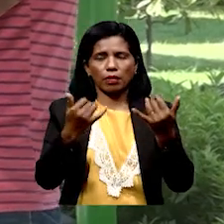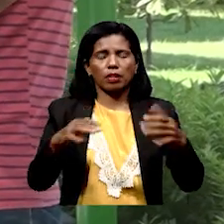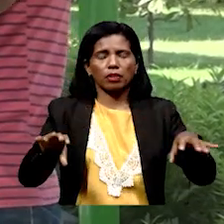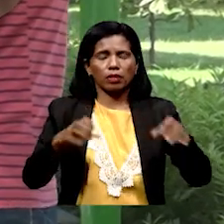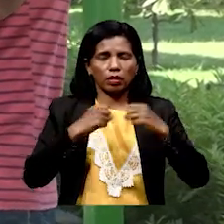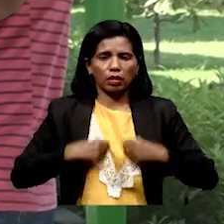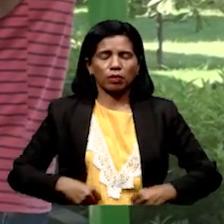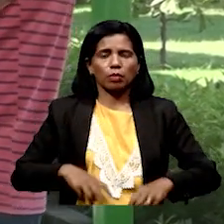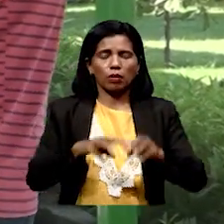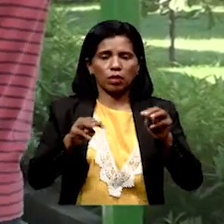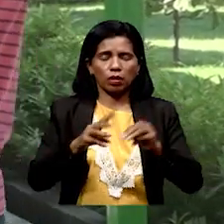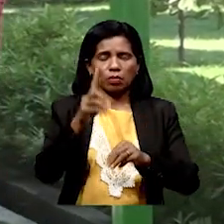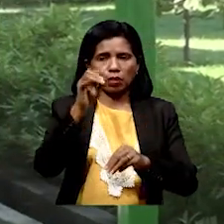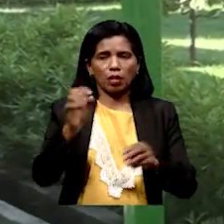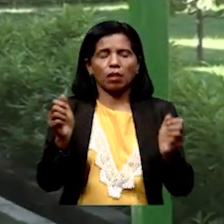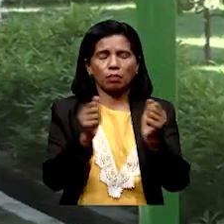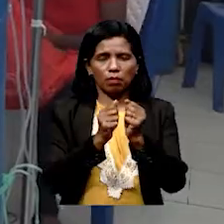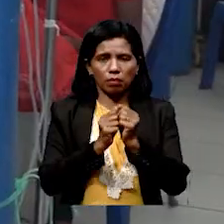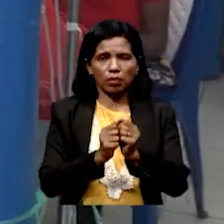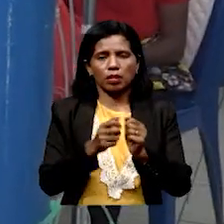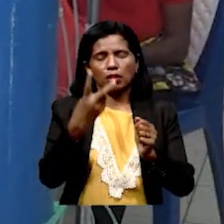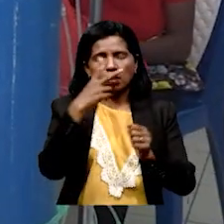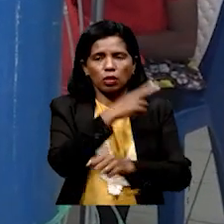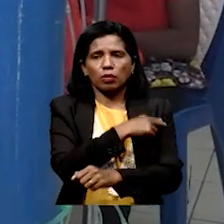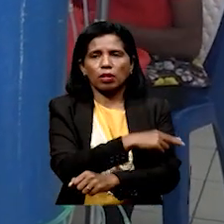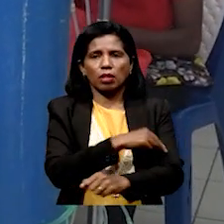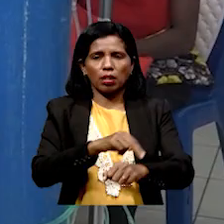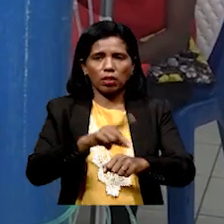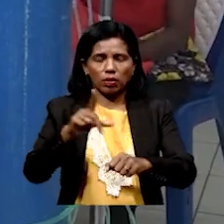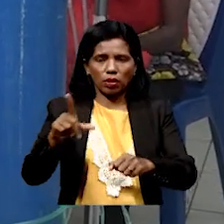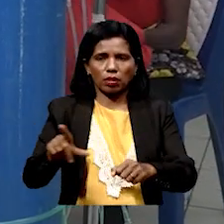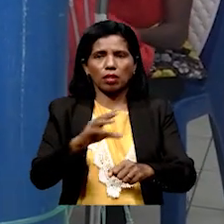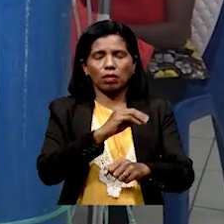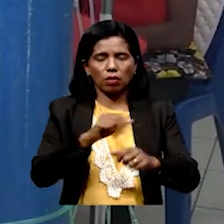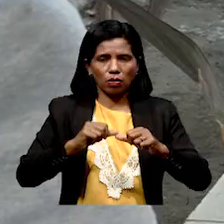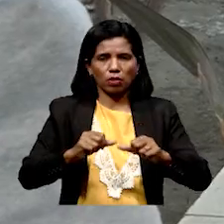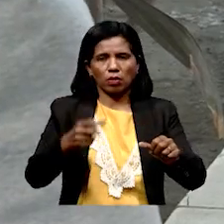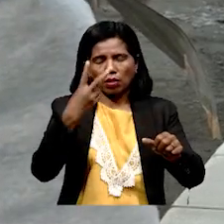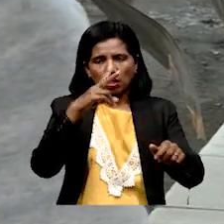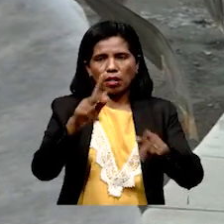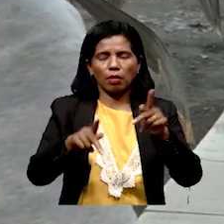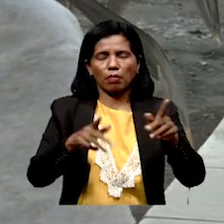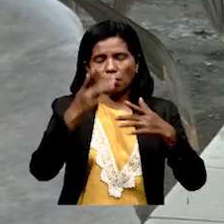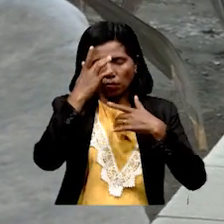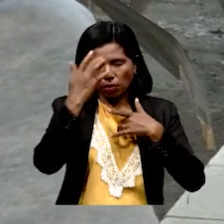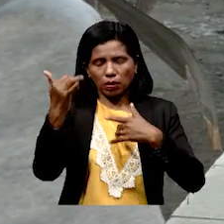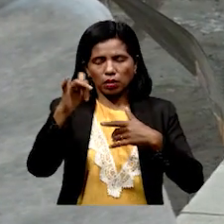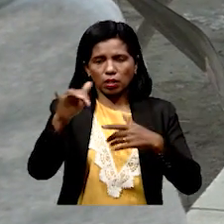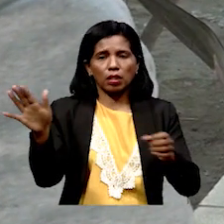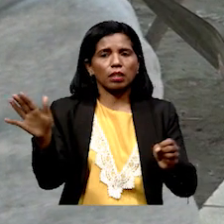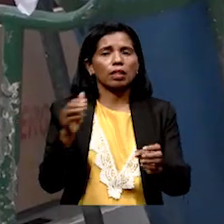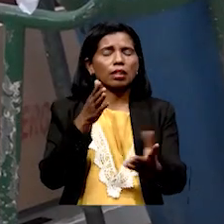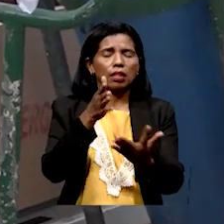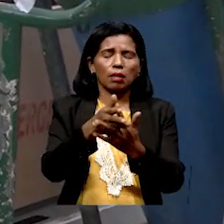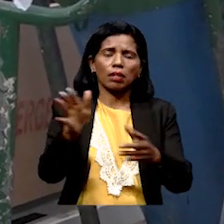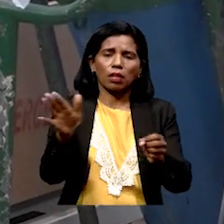Saúde Município de Ili, hamuto ko dirigente Hospital Nacional Guido Valadares, continua hare paciente sira nebe tama na konu iha